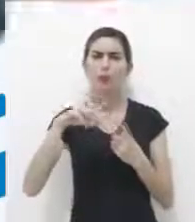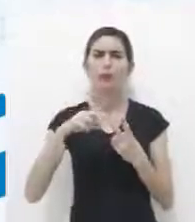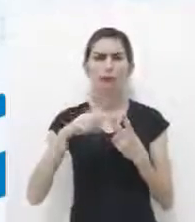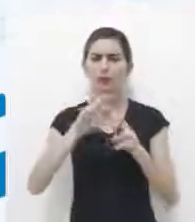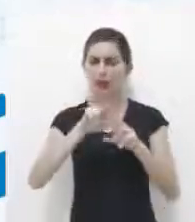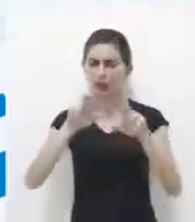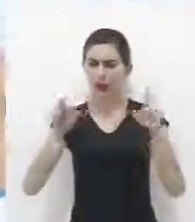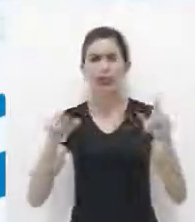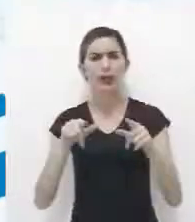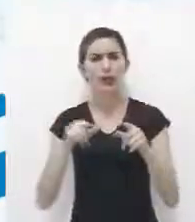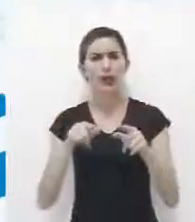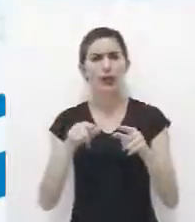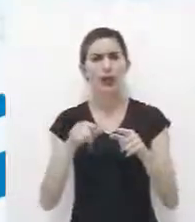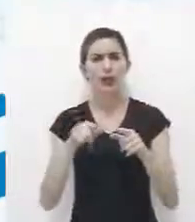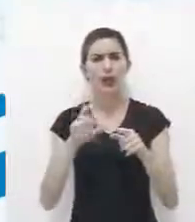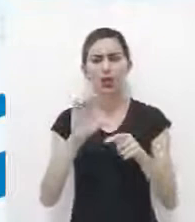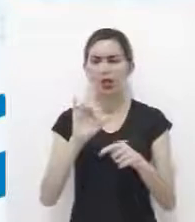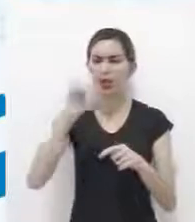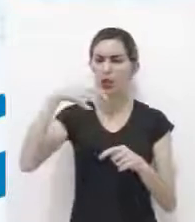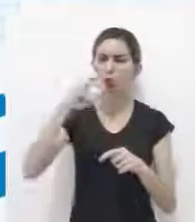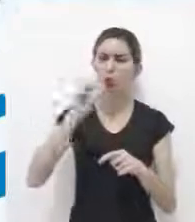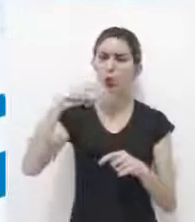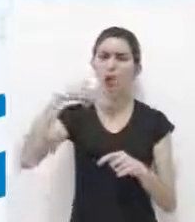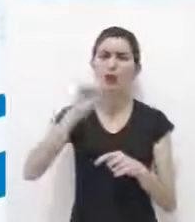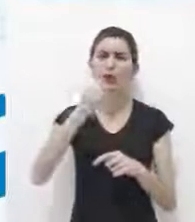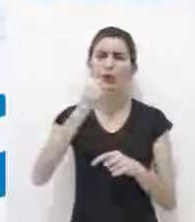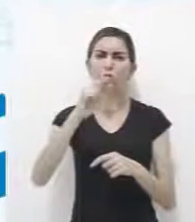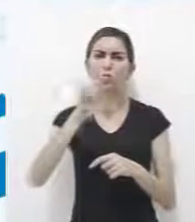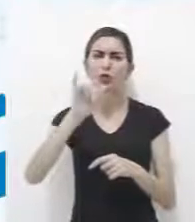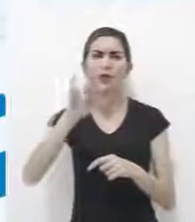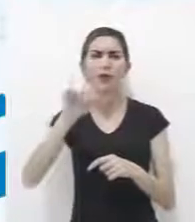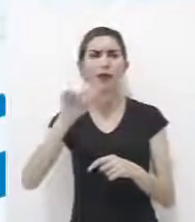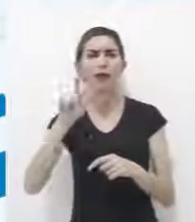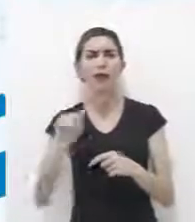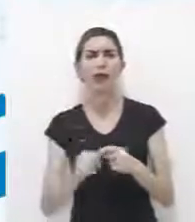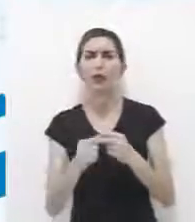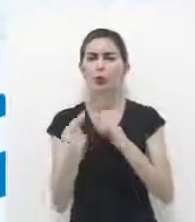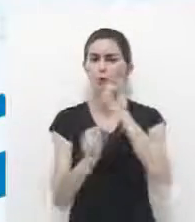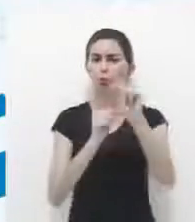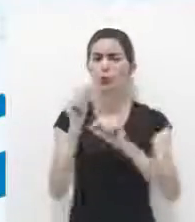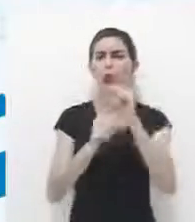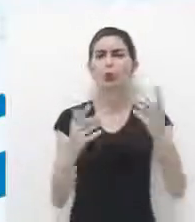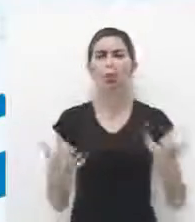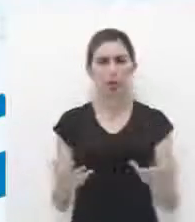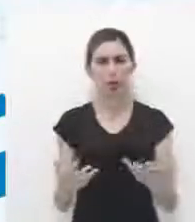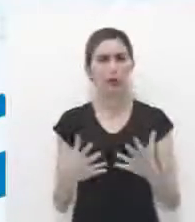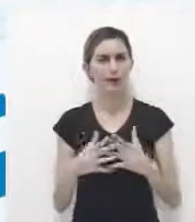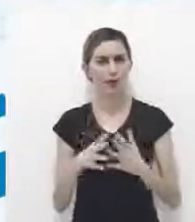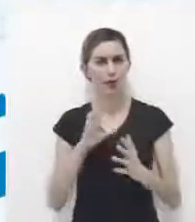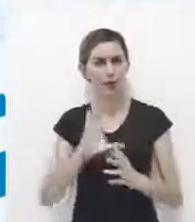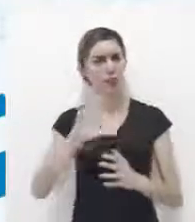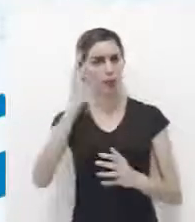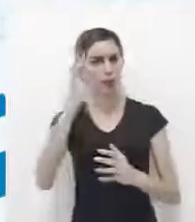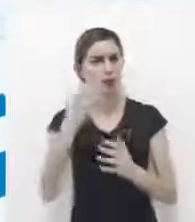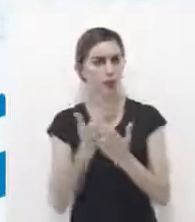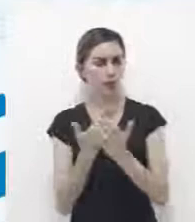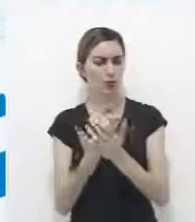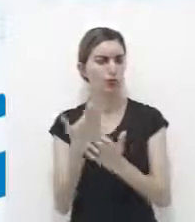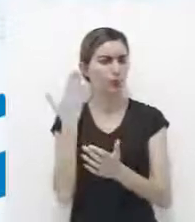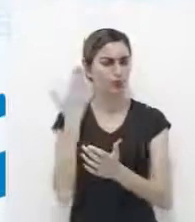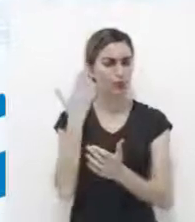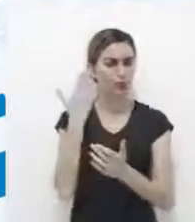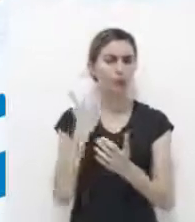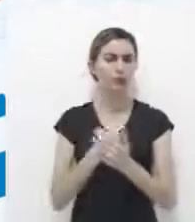Incomensurabilidade. O que seria, portanto, a incomensurabilidade? Isso aconteceu, como eu já disse em aulas